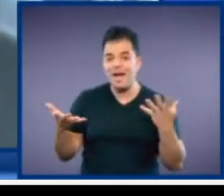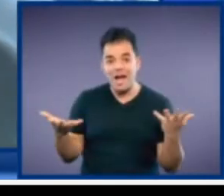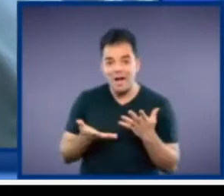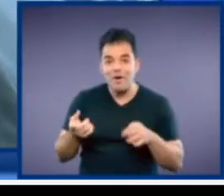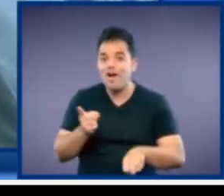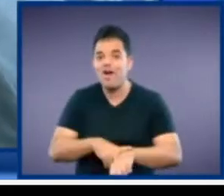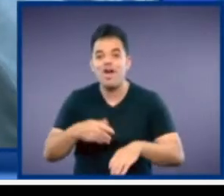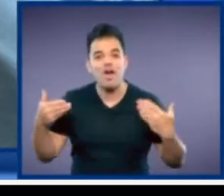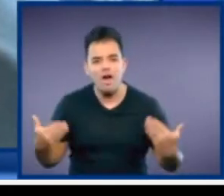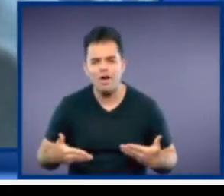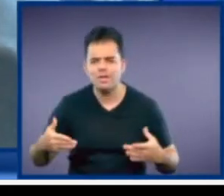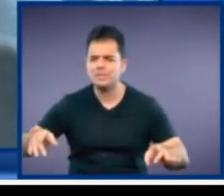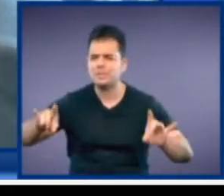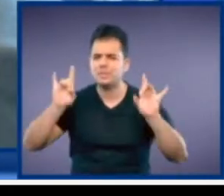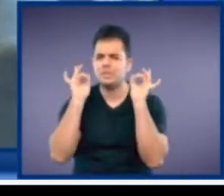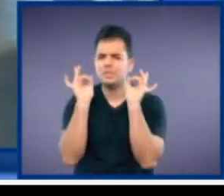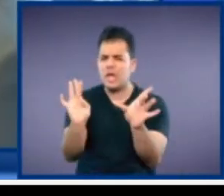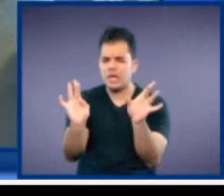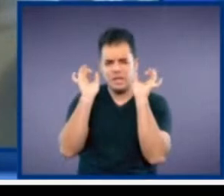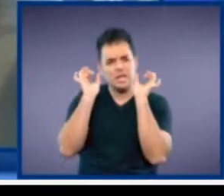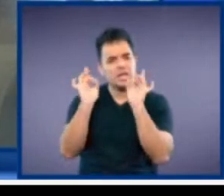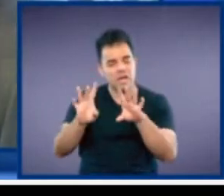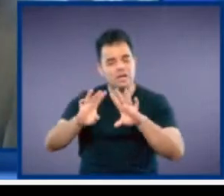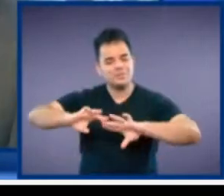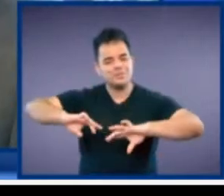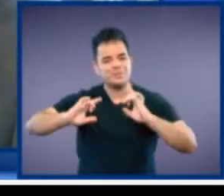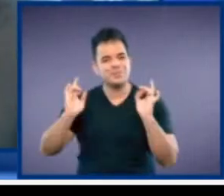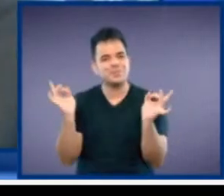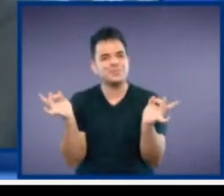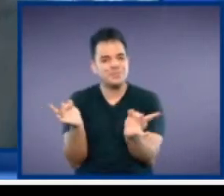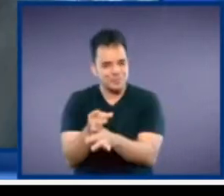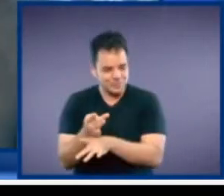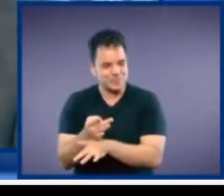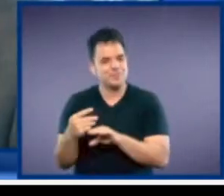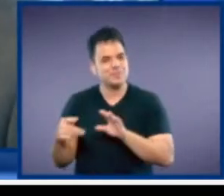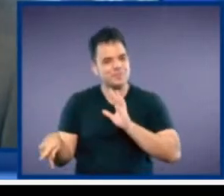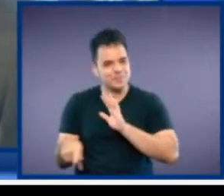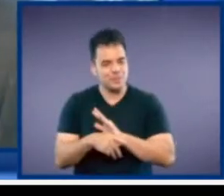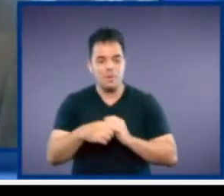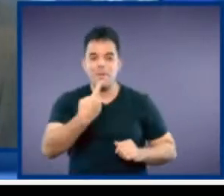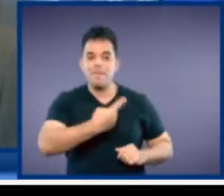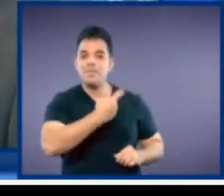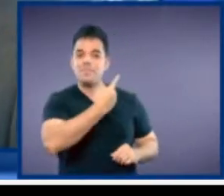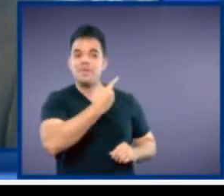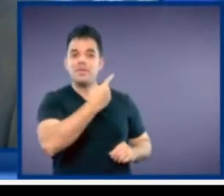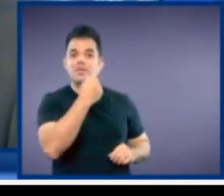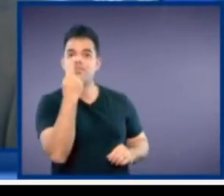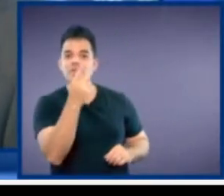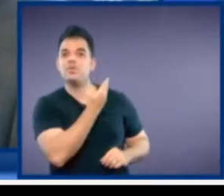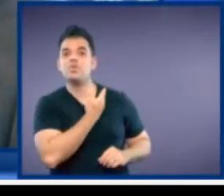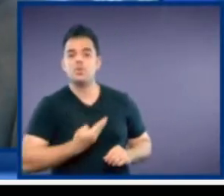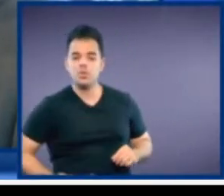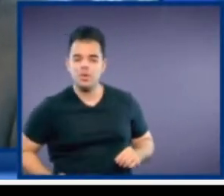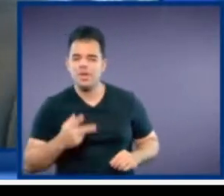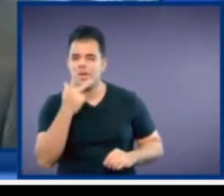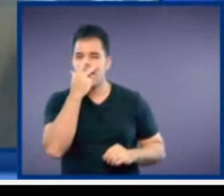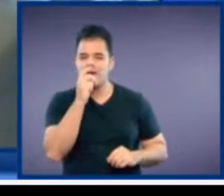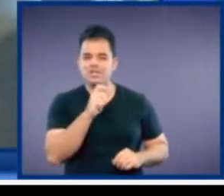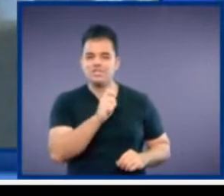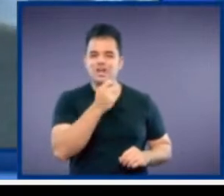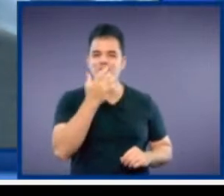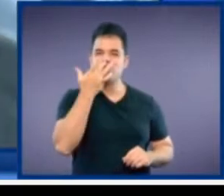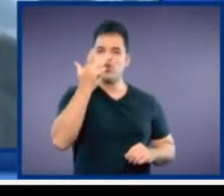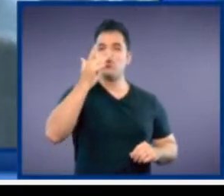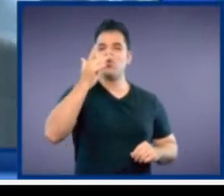tão especial, encerrando o meu primeiro governo com chave de ouro, na minha opinião. É o